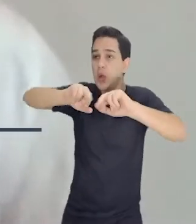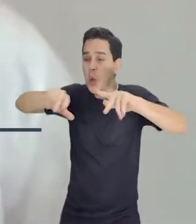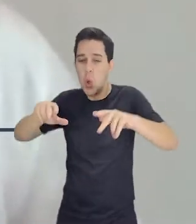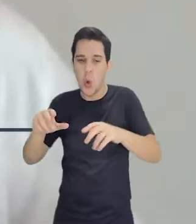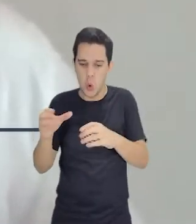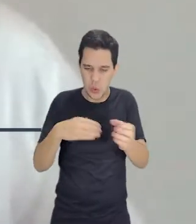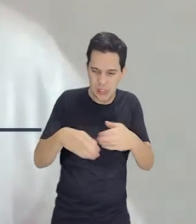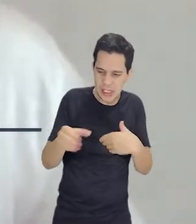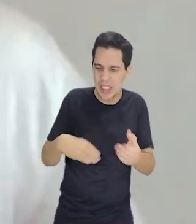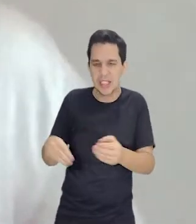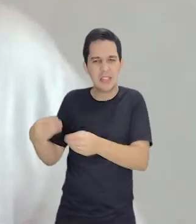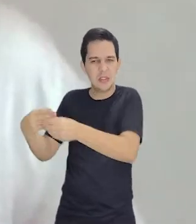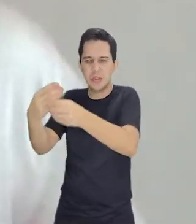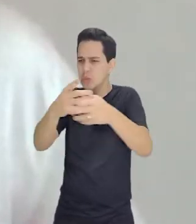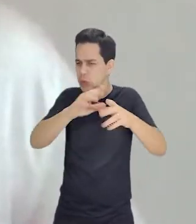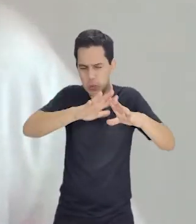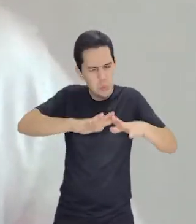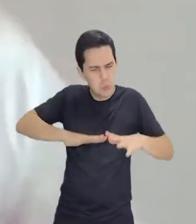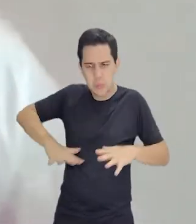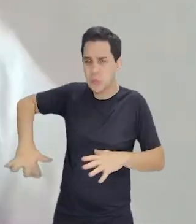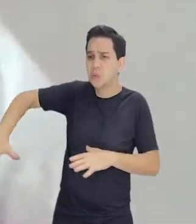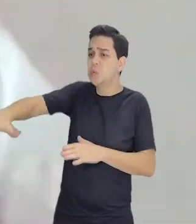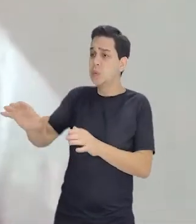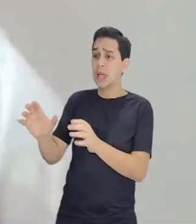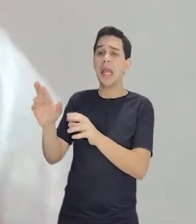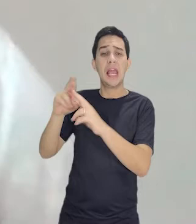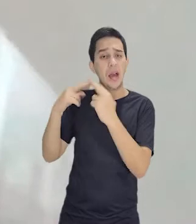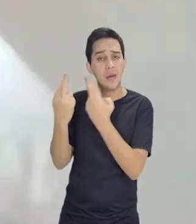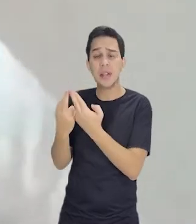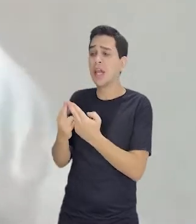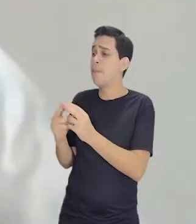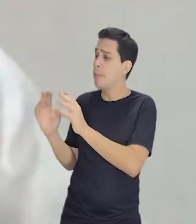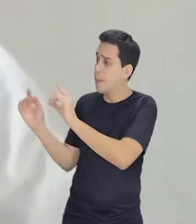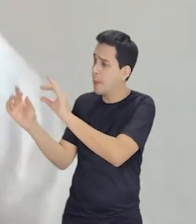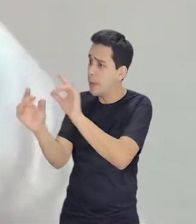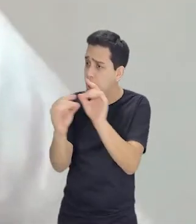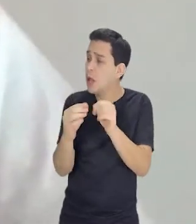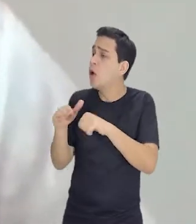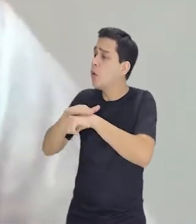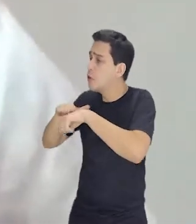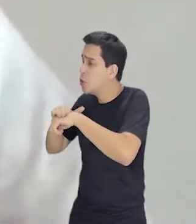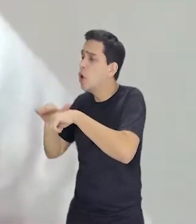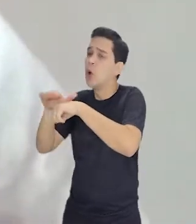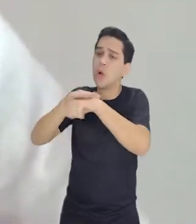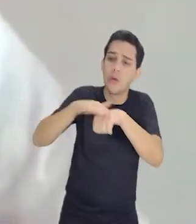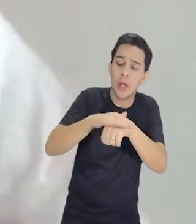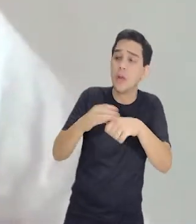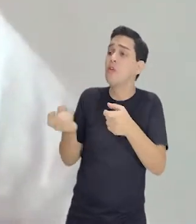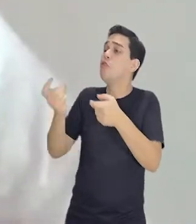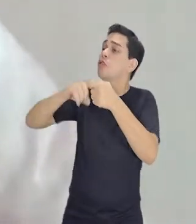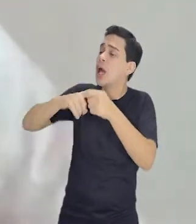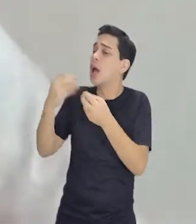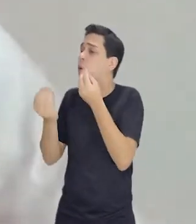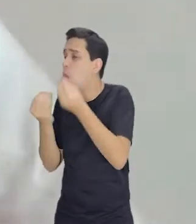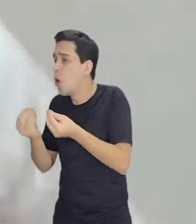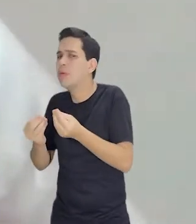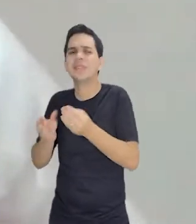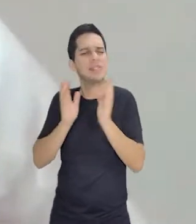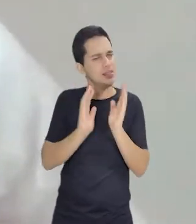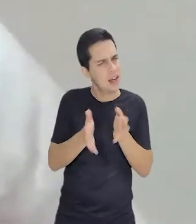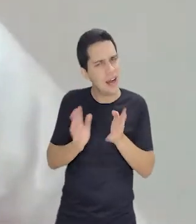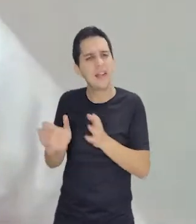municipais, né, que fazem parte das tratativas e do planejamento relacionados ao retorno. Então, tudo isso foi feito, também foi